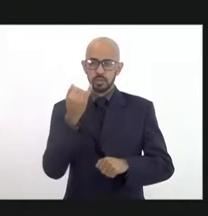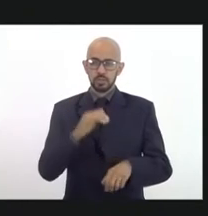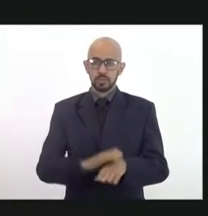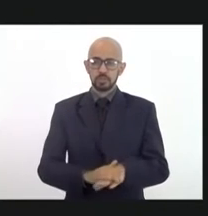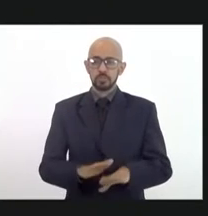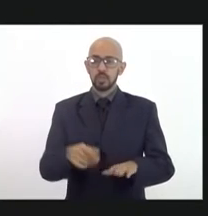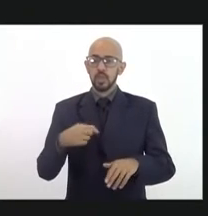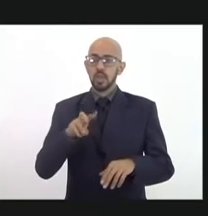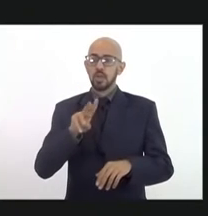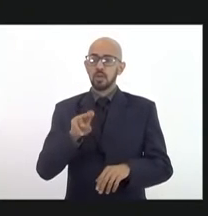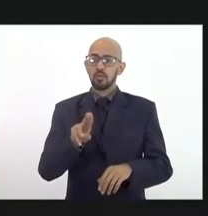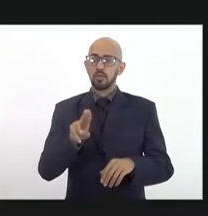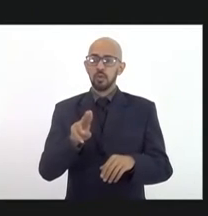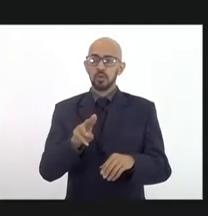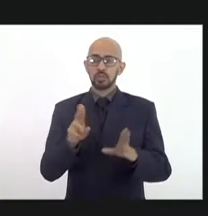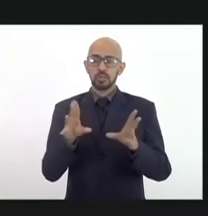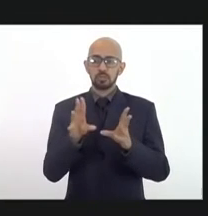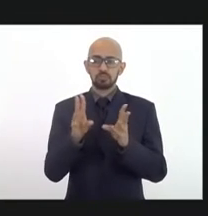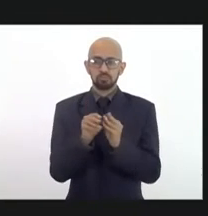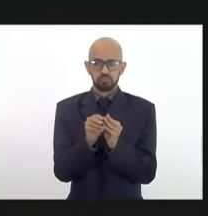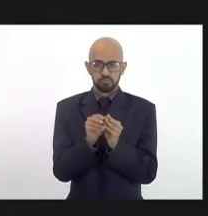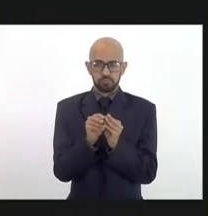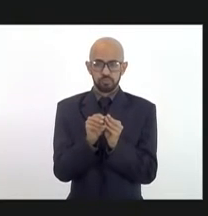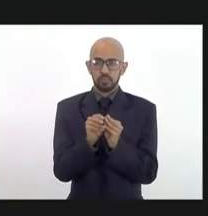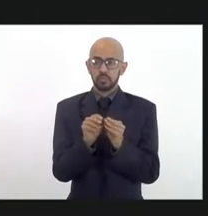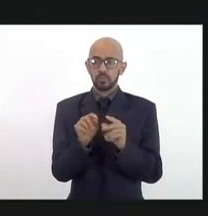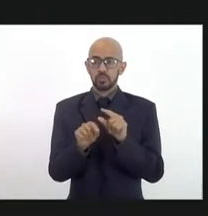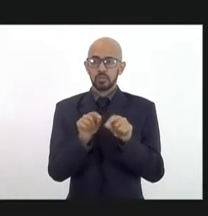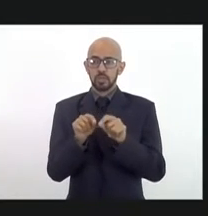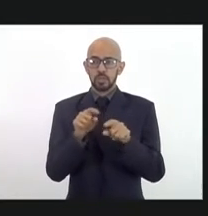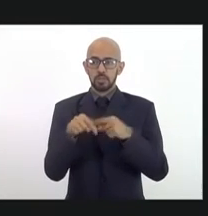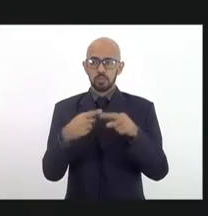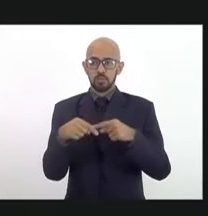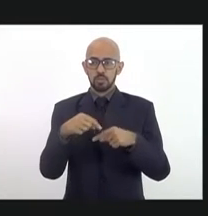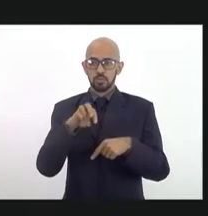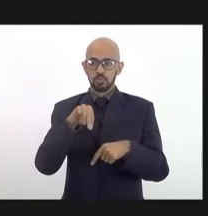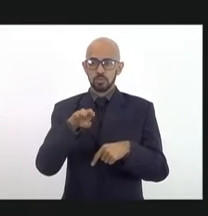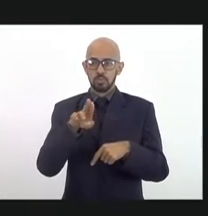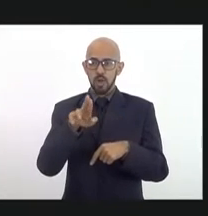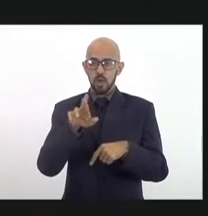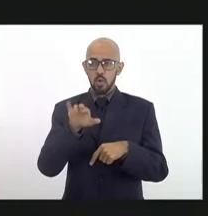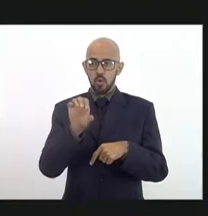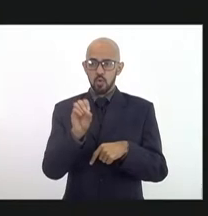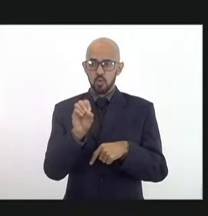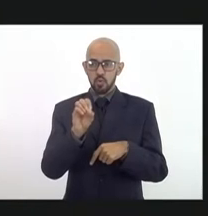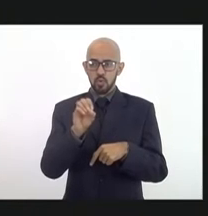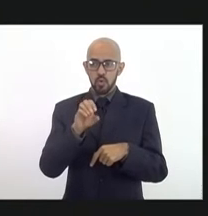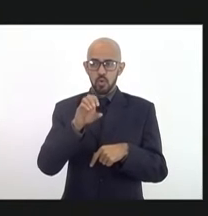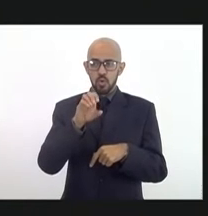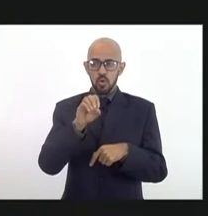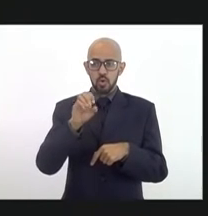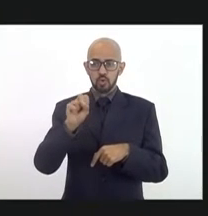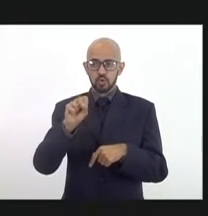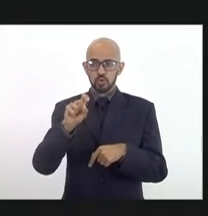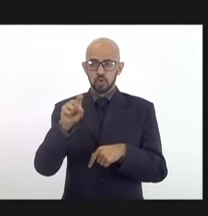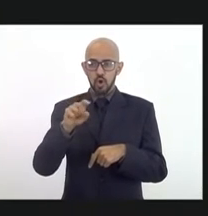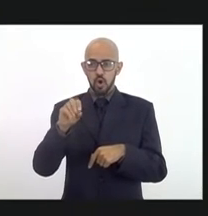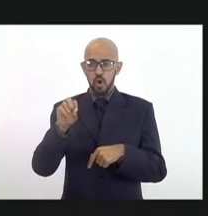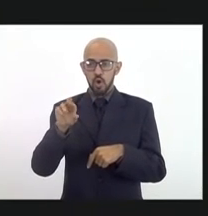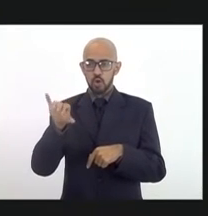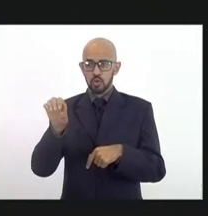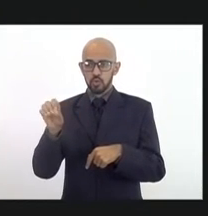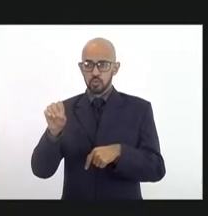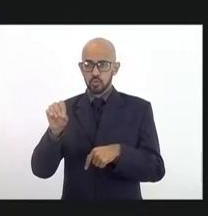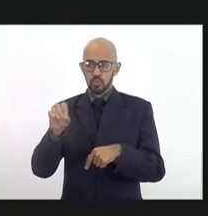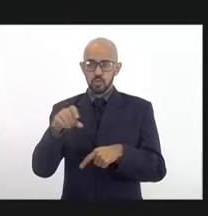do deputado Cristino, Luiz Paulo, Victor, Mauro Osório, eu fiz alguns pontos aqui de reflexão para que, aí, a partir disso,